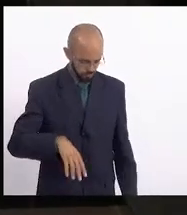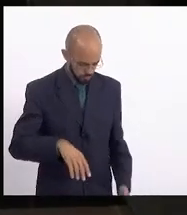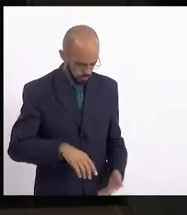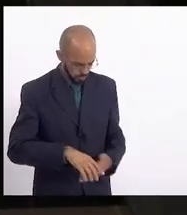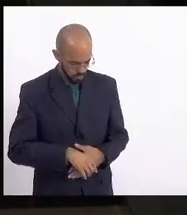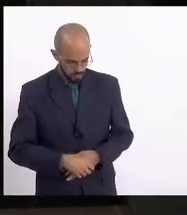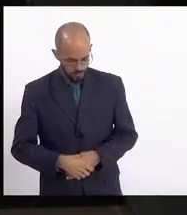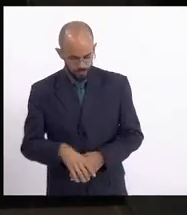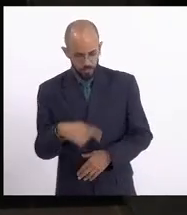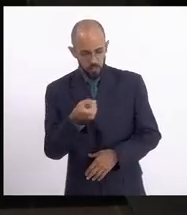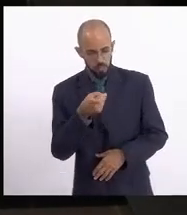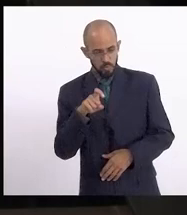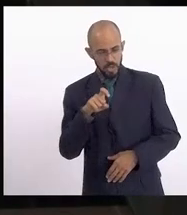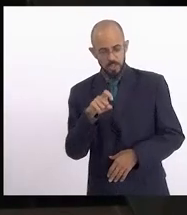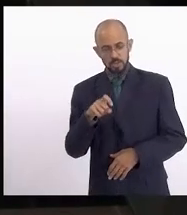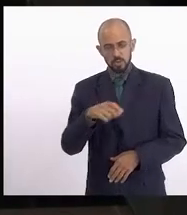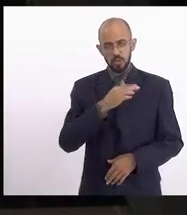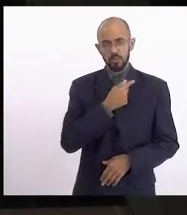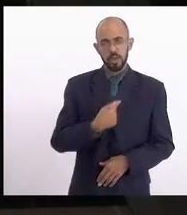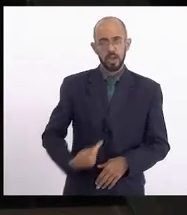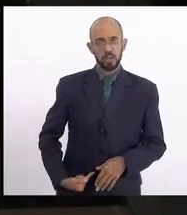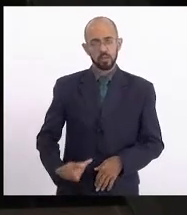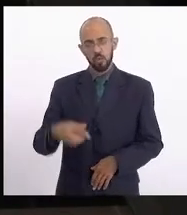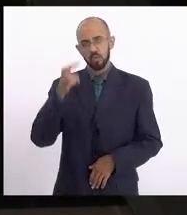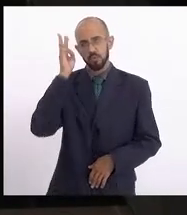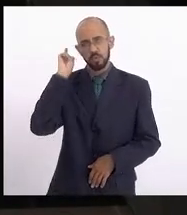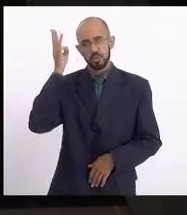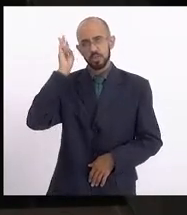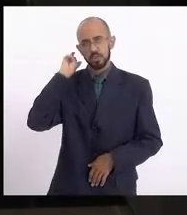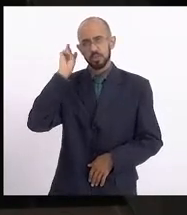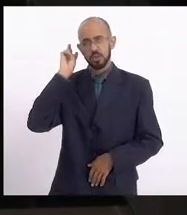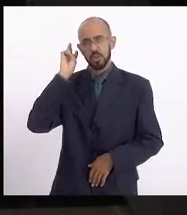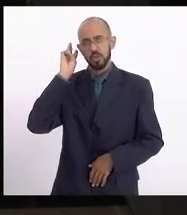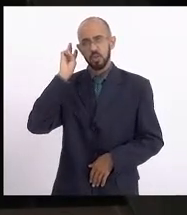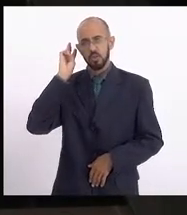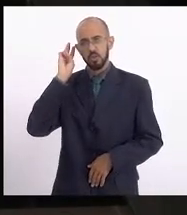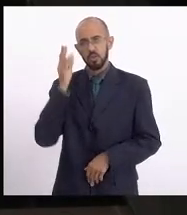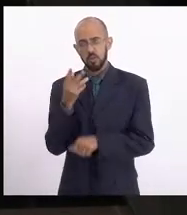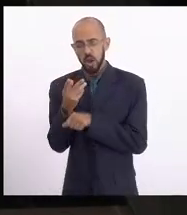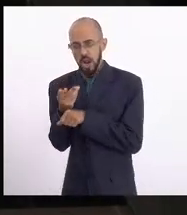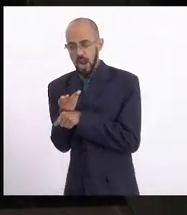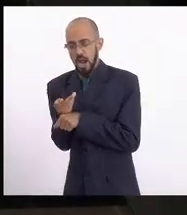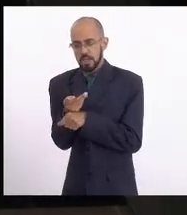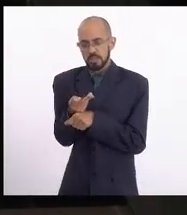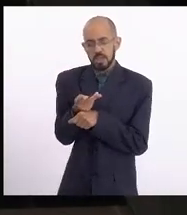O ex-governador Wilson Witzel foi cassado por crime de